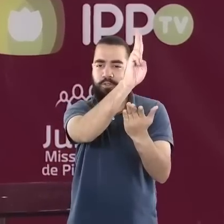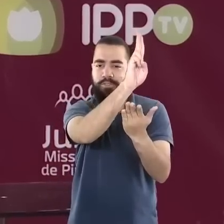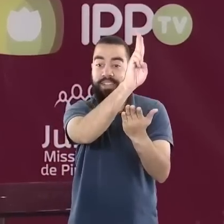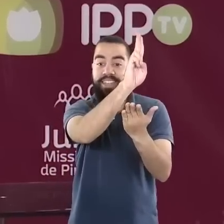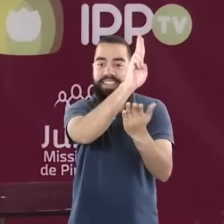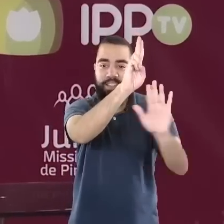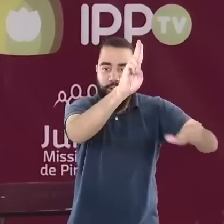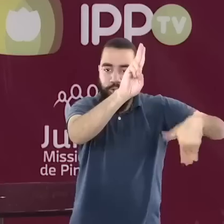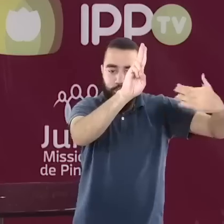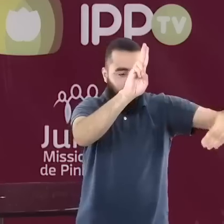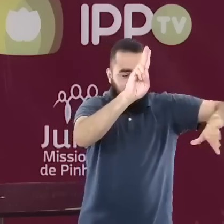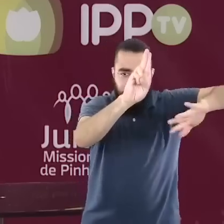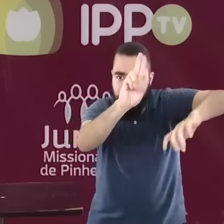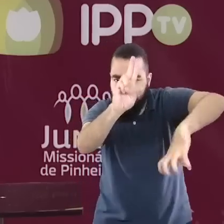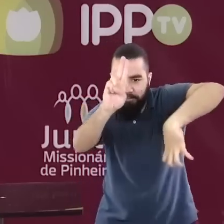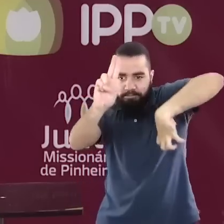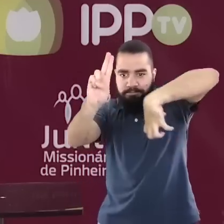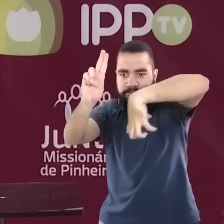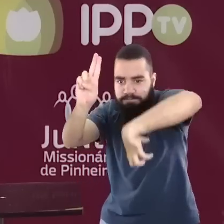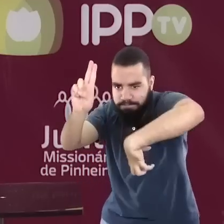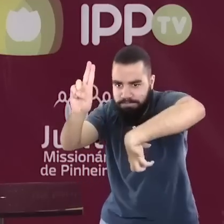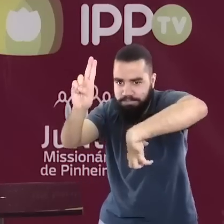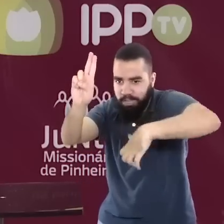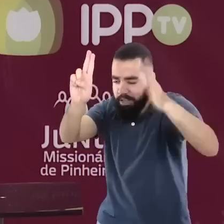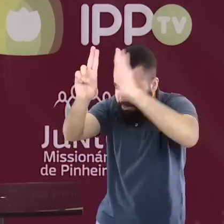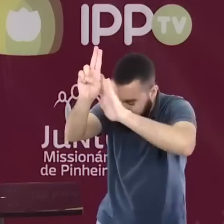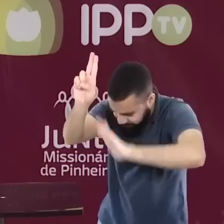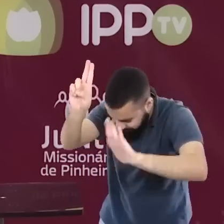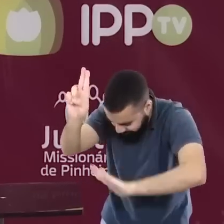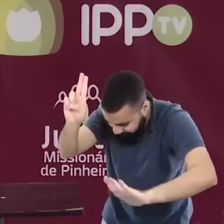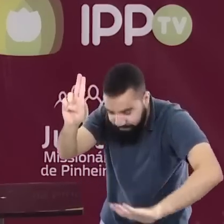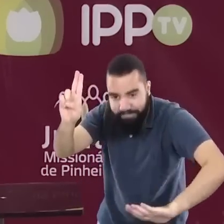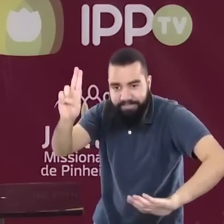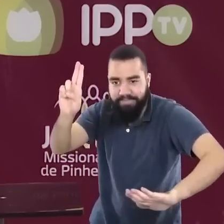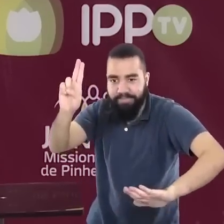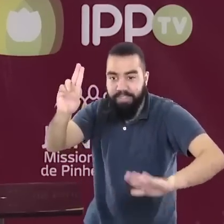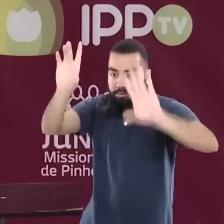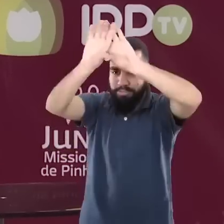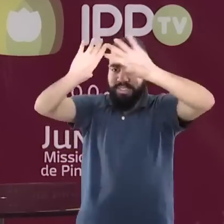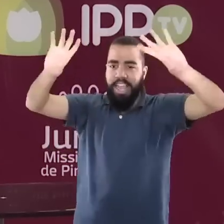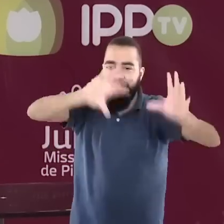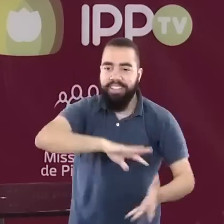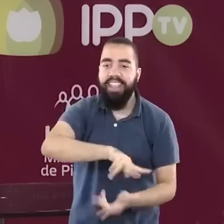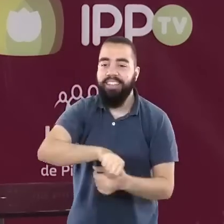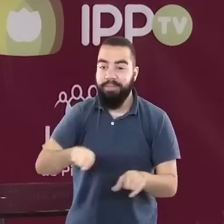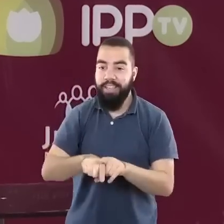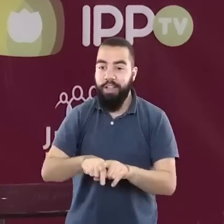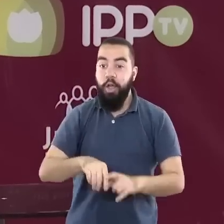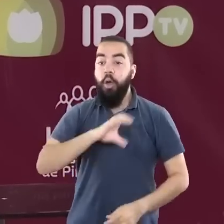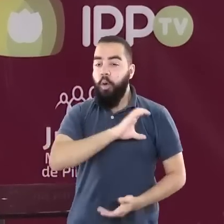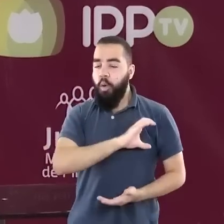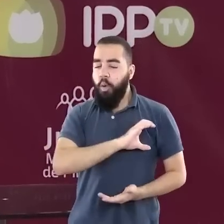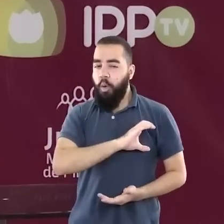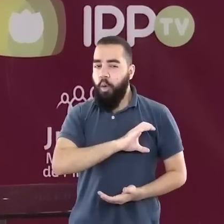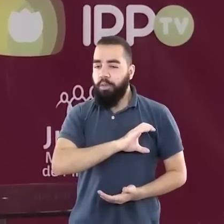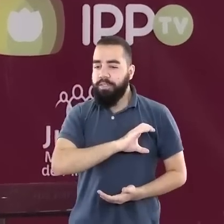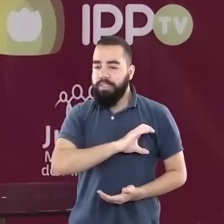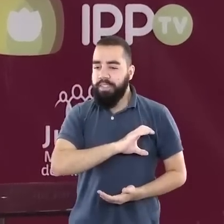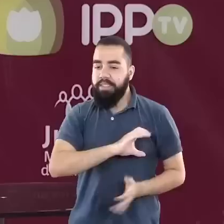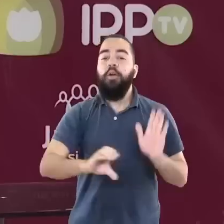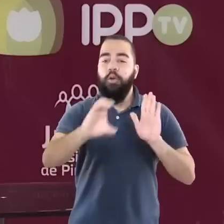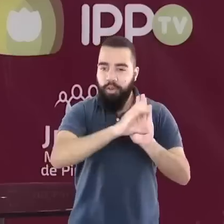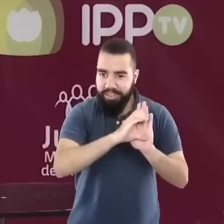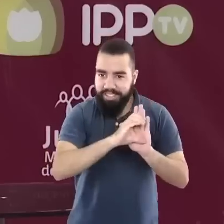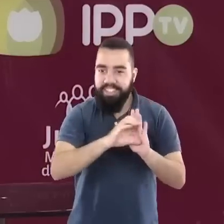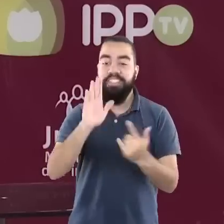de Jesus se dobre Todo o joelho nos céus na terra e debaixo da terra Colossenses nos apresenta Jesus como aquele que